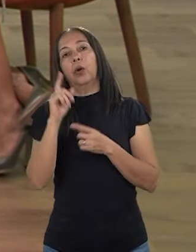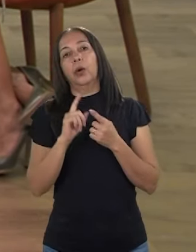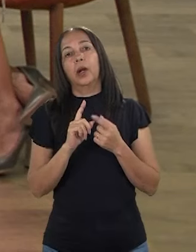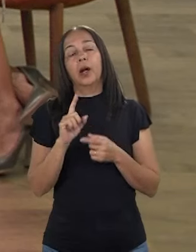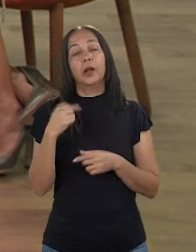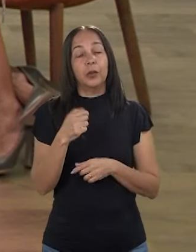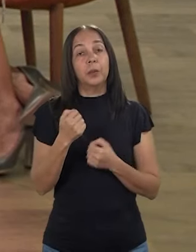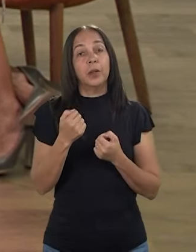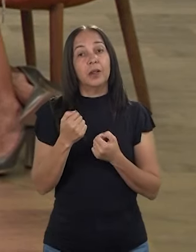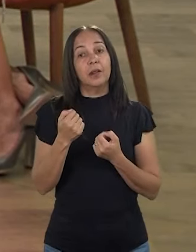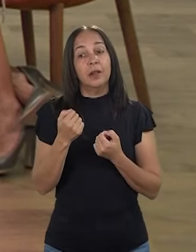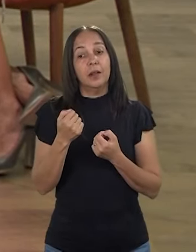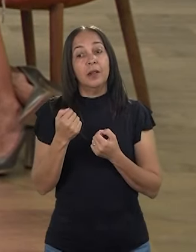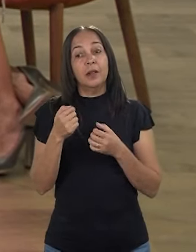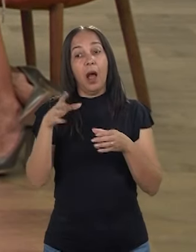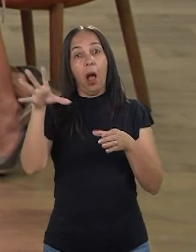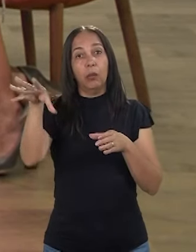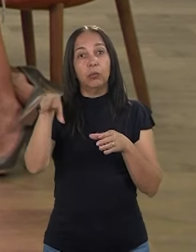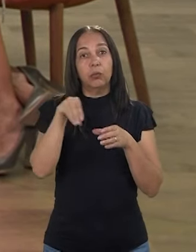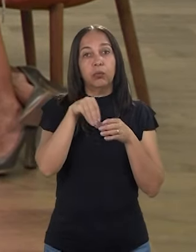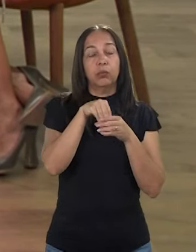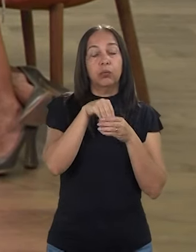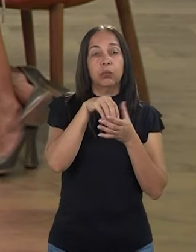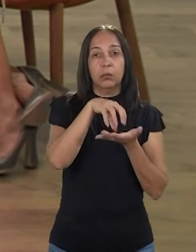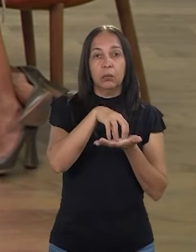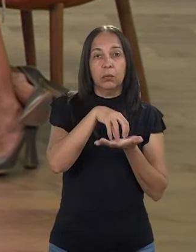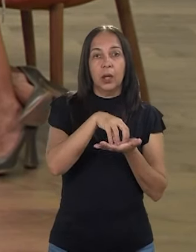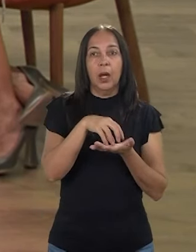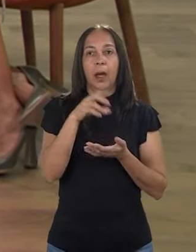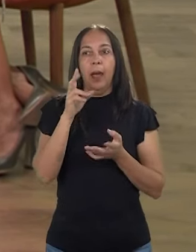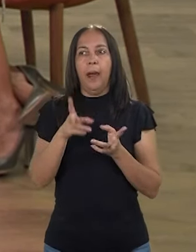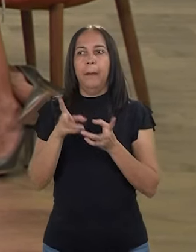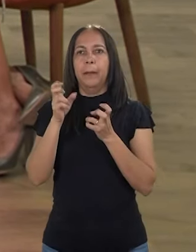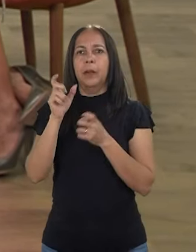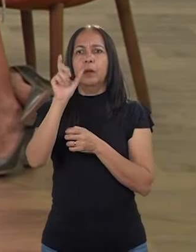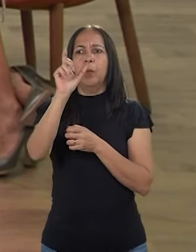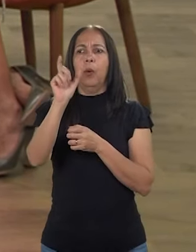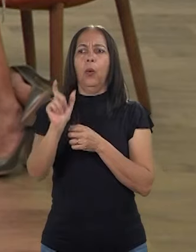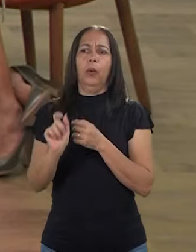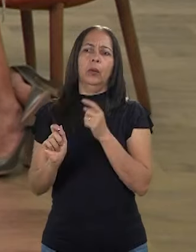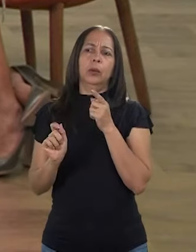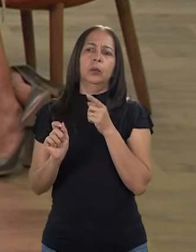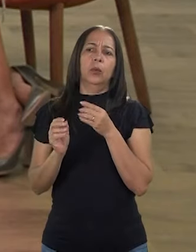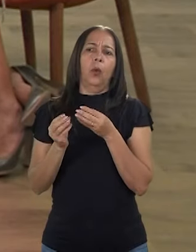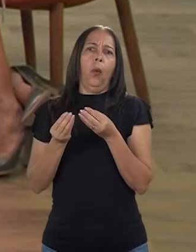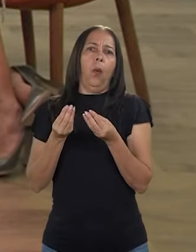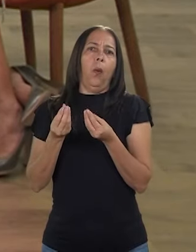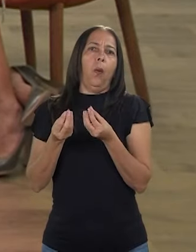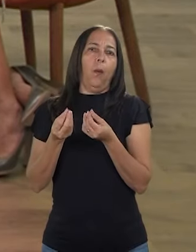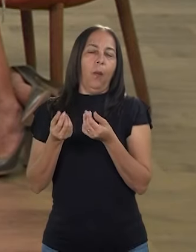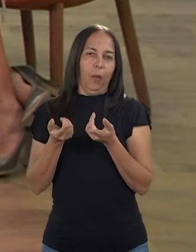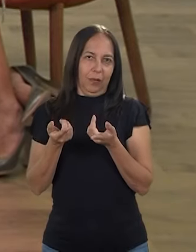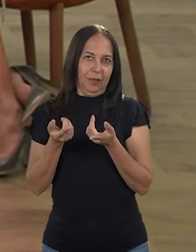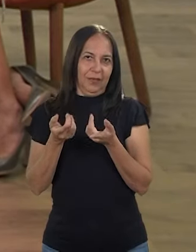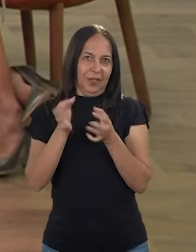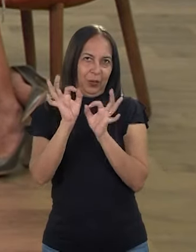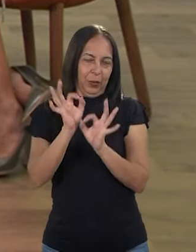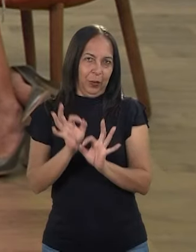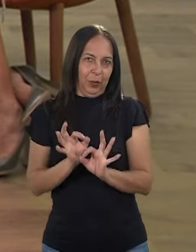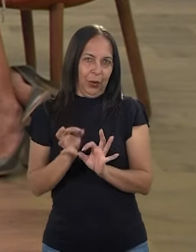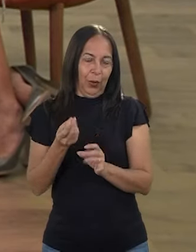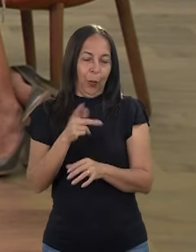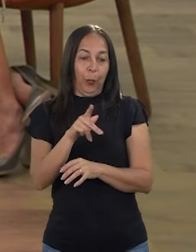tutelados a gente precisa recentrar isso então é o quê é olhar para algoritmo e dizer você vai ser construído como né